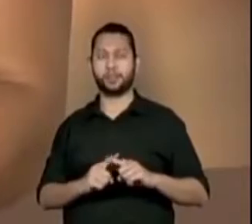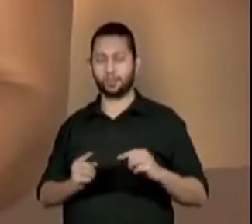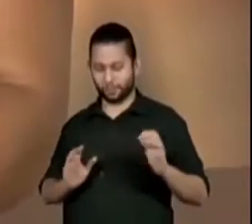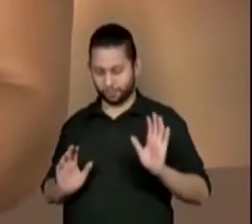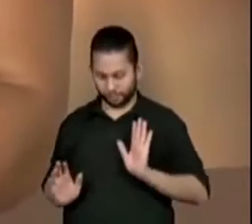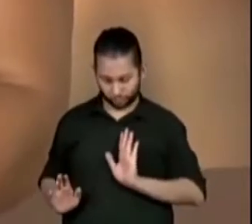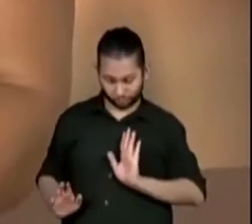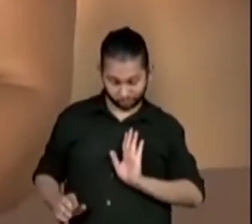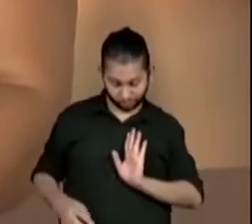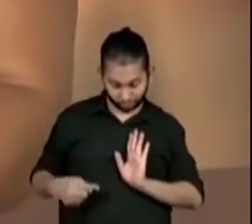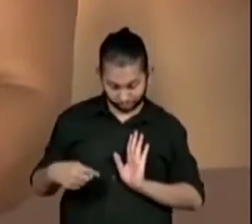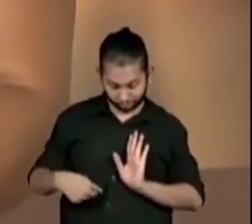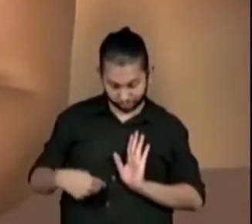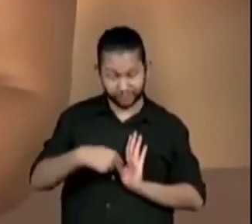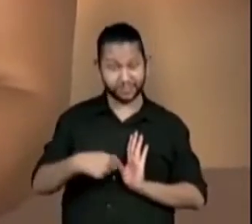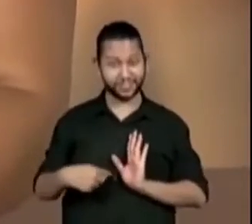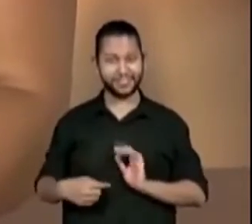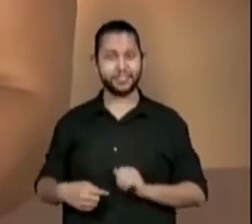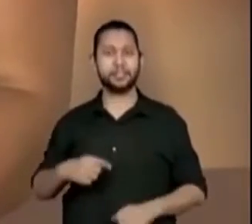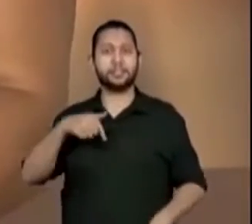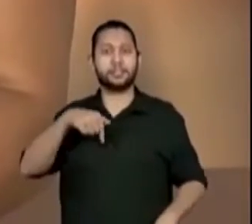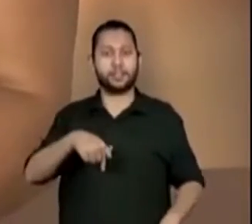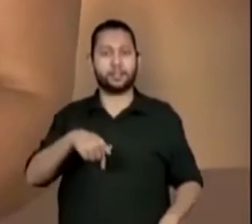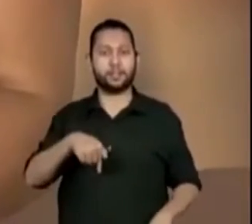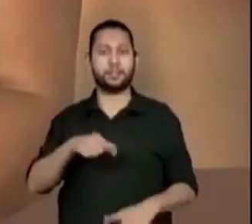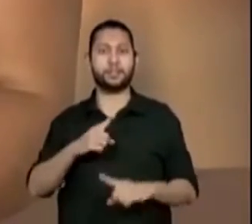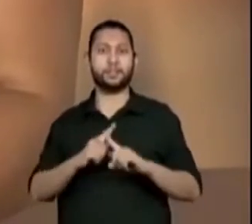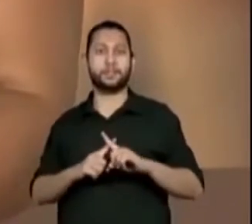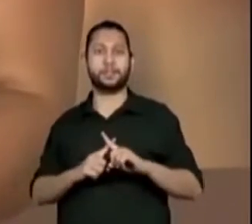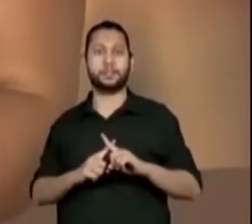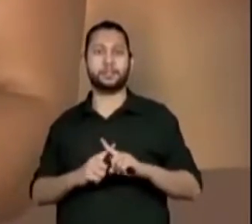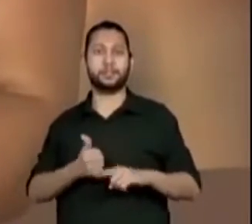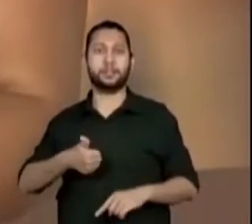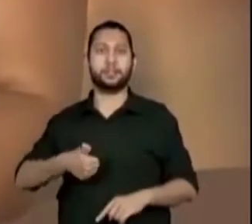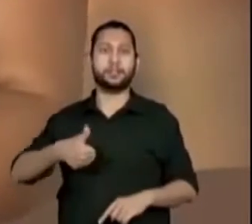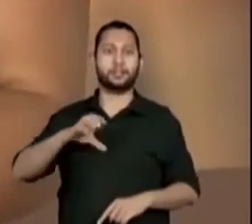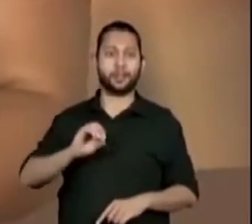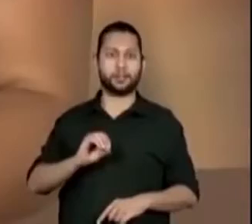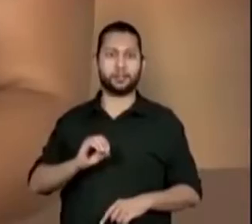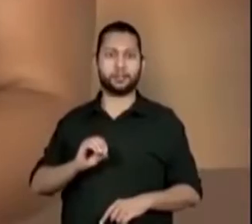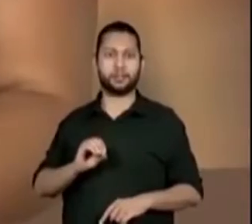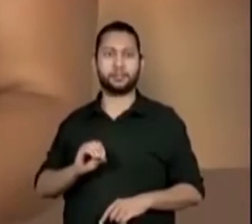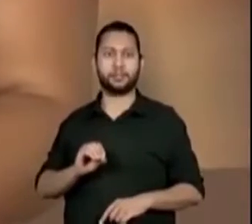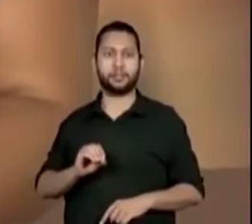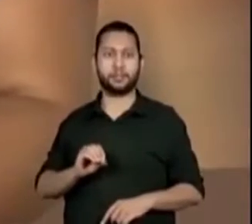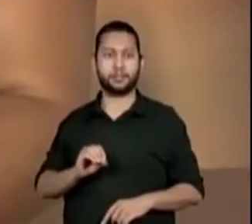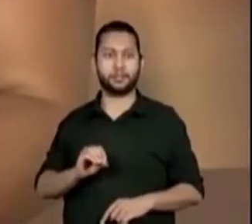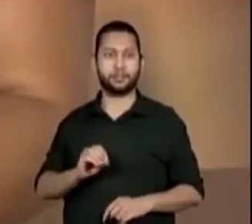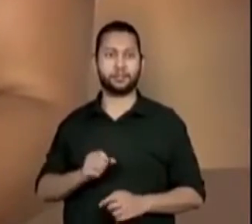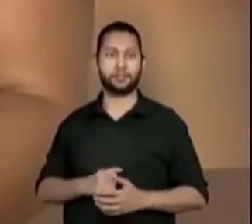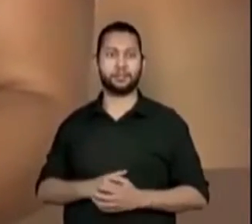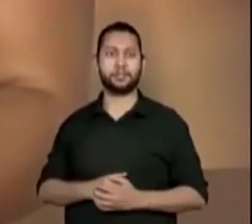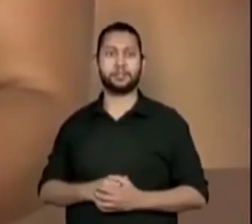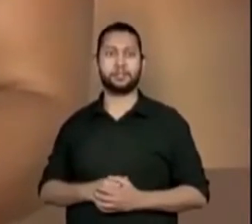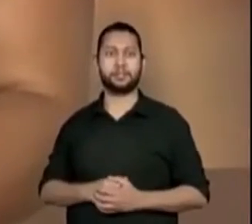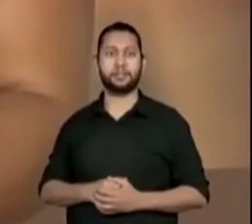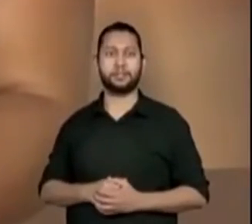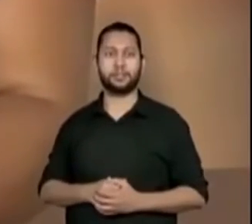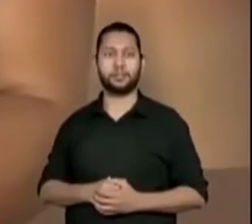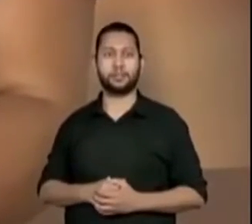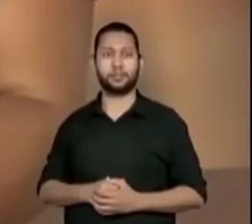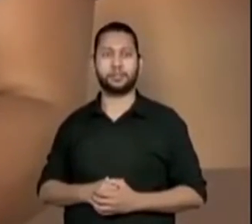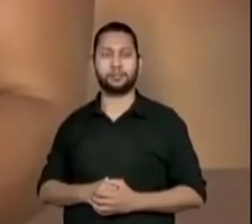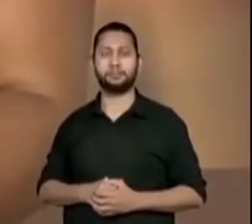tá? Então, calma aí, hein? 7... 10. Deixa eu ver se eu apertei. Vezes... 10. 10. Vamos ver